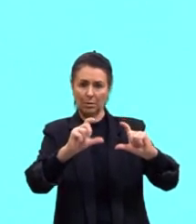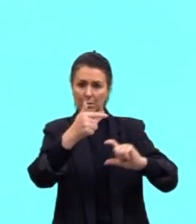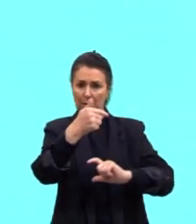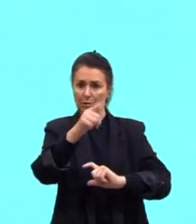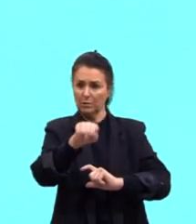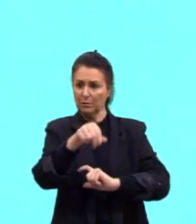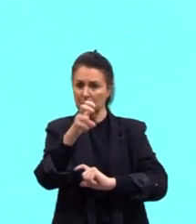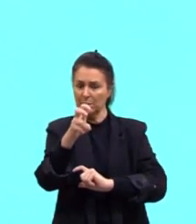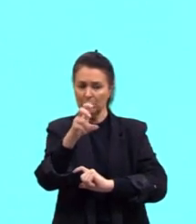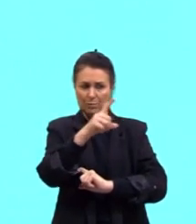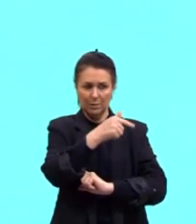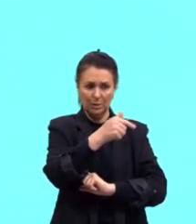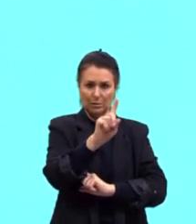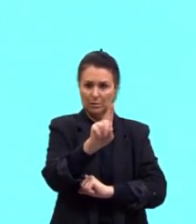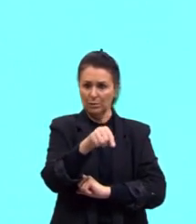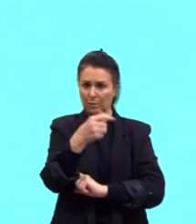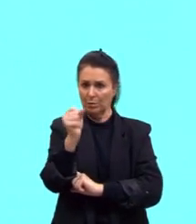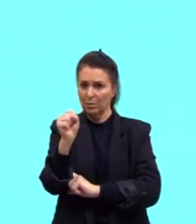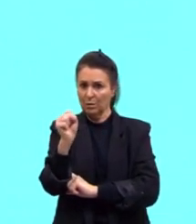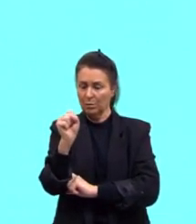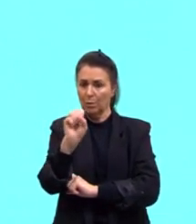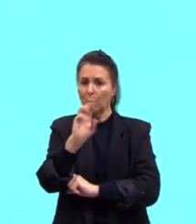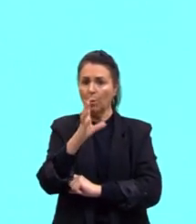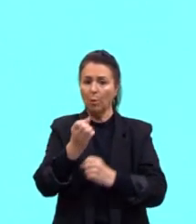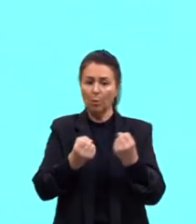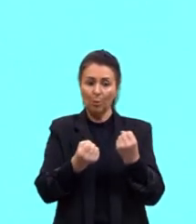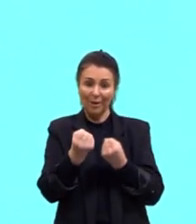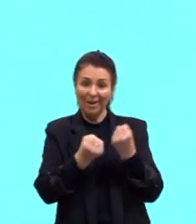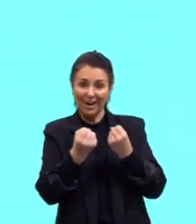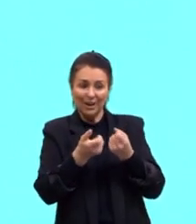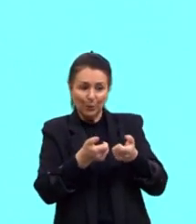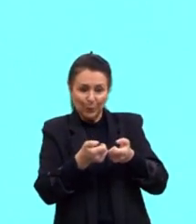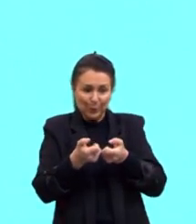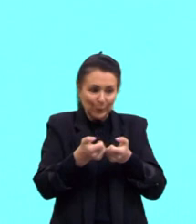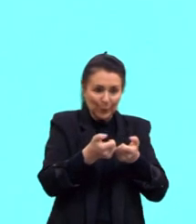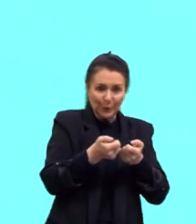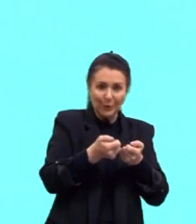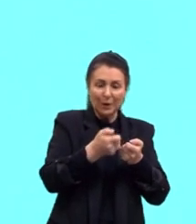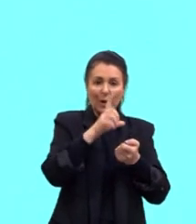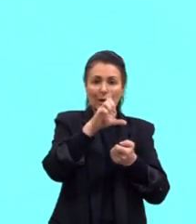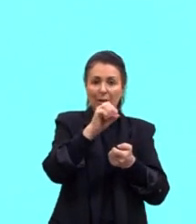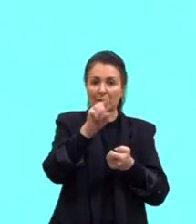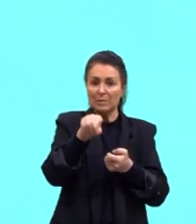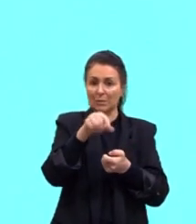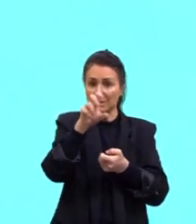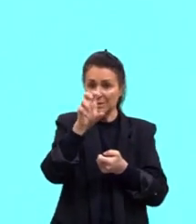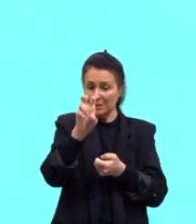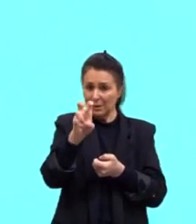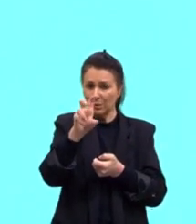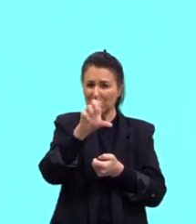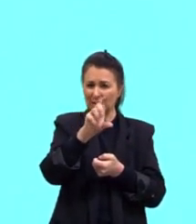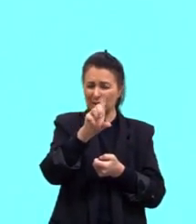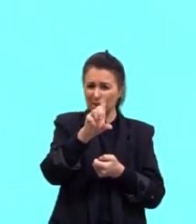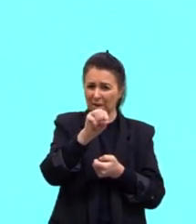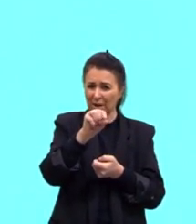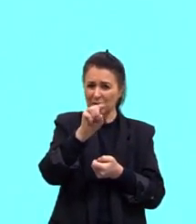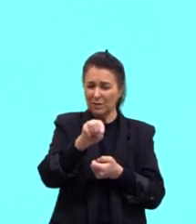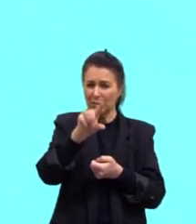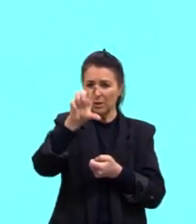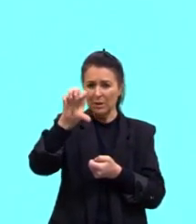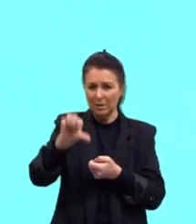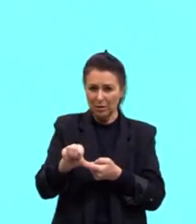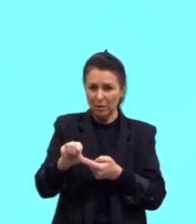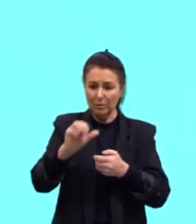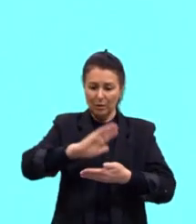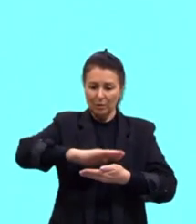7,5 ou 7,8 ou num carrinho de controle remoto de o Lula nove ou então não laptop né